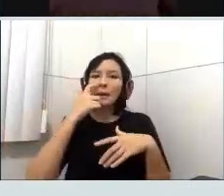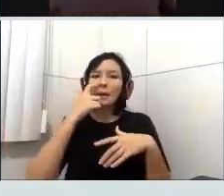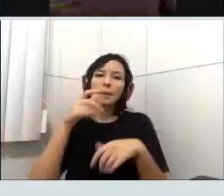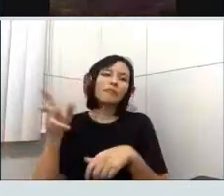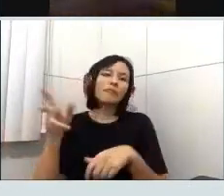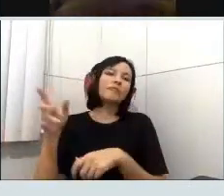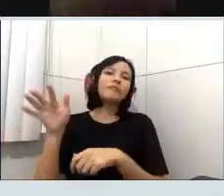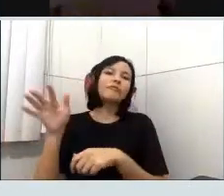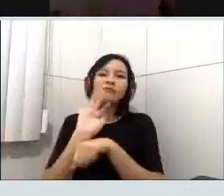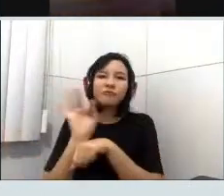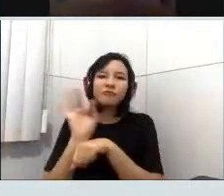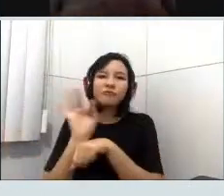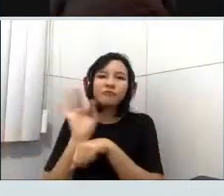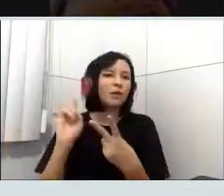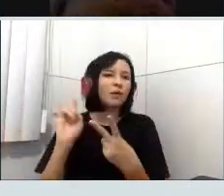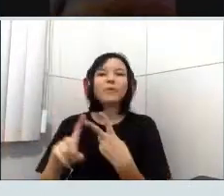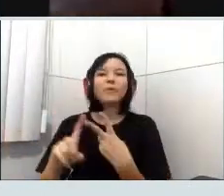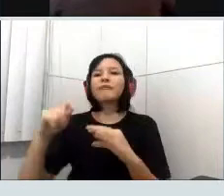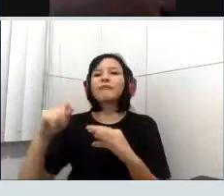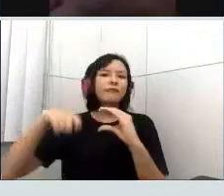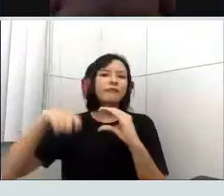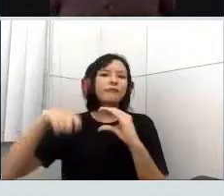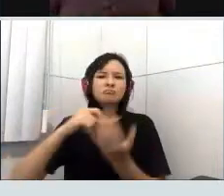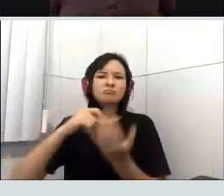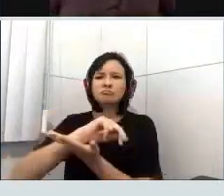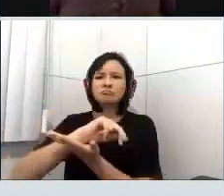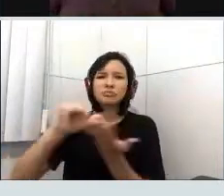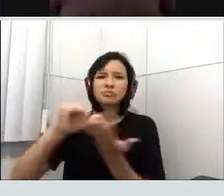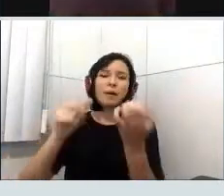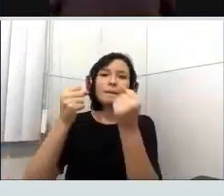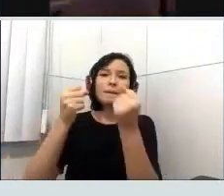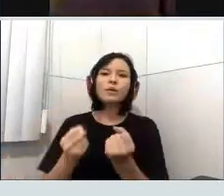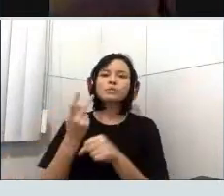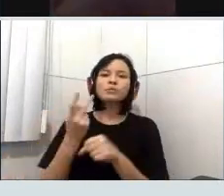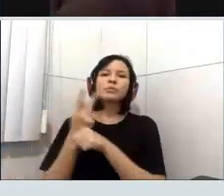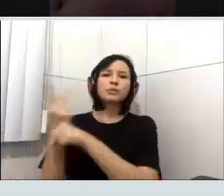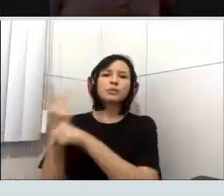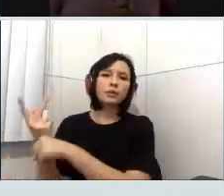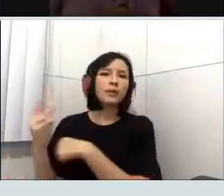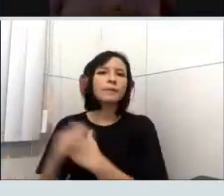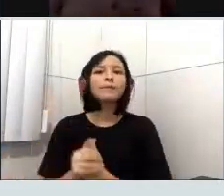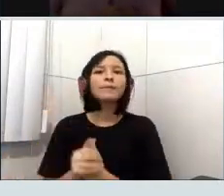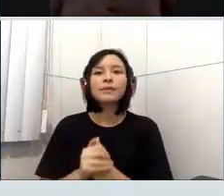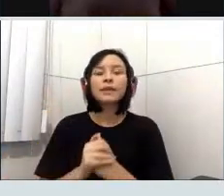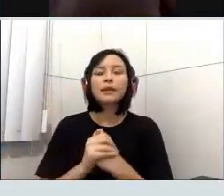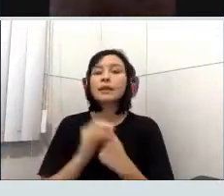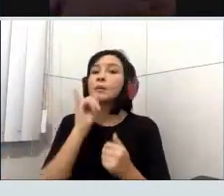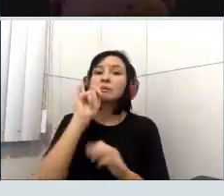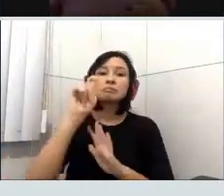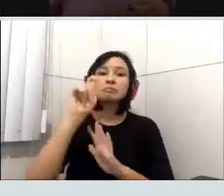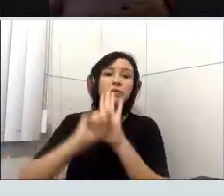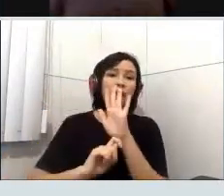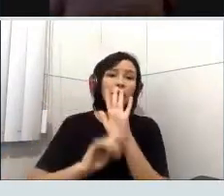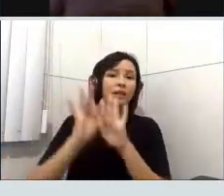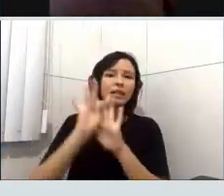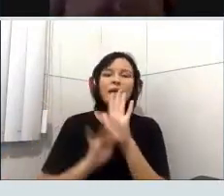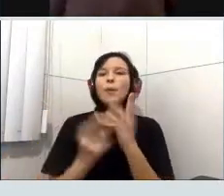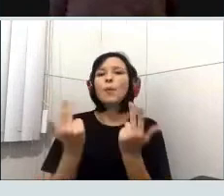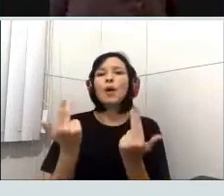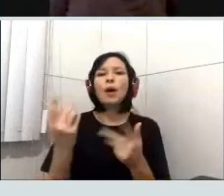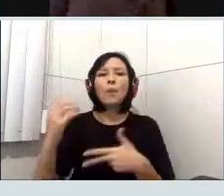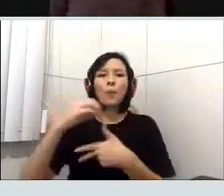filme, informações extras, não se prendam àquilo, né? Um texto motivador igual no Enem, vocês têm que ir além